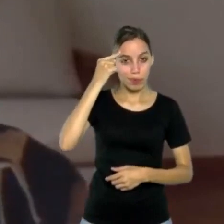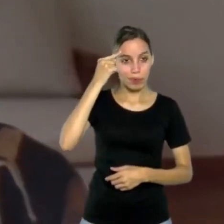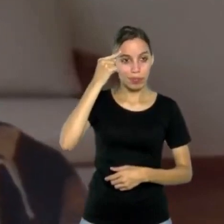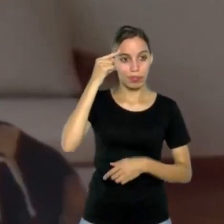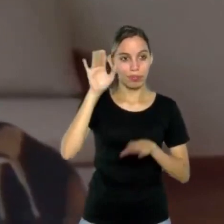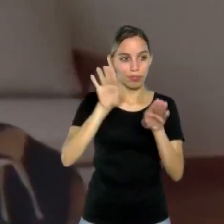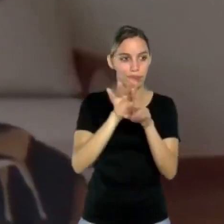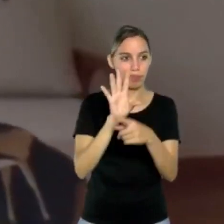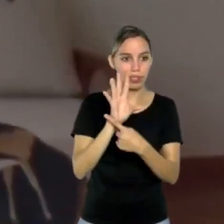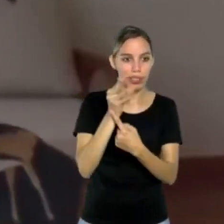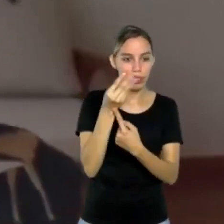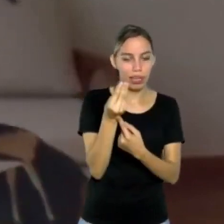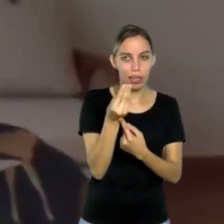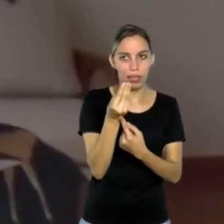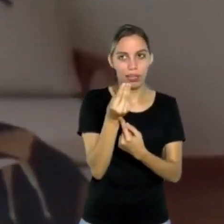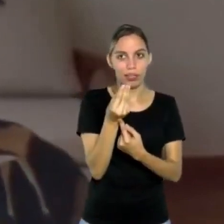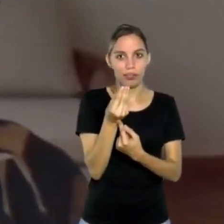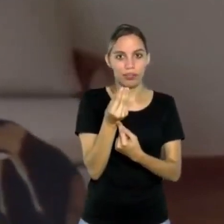memória e